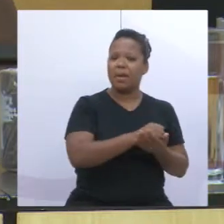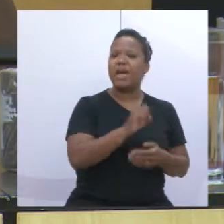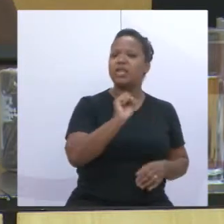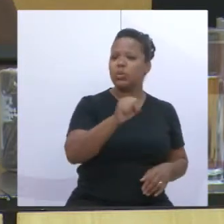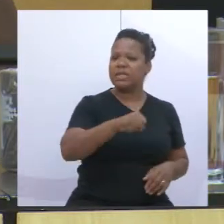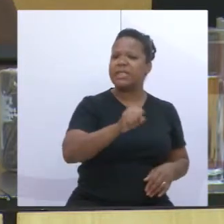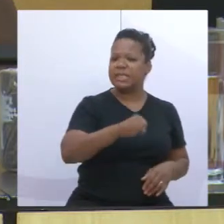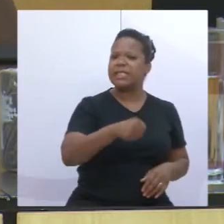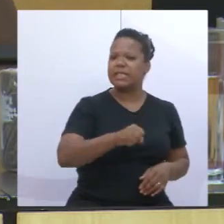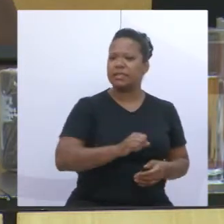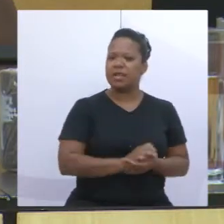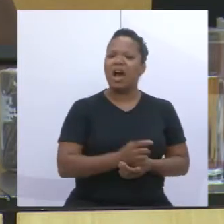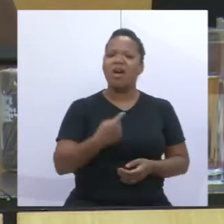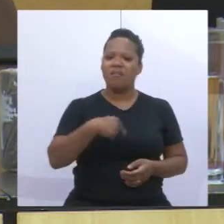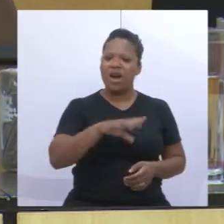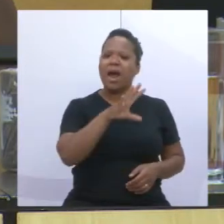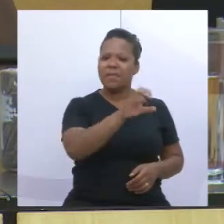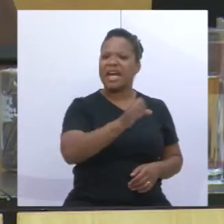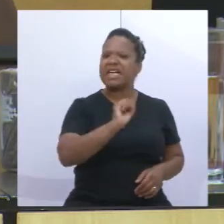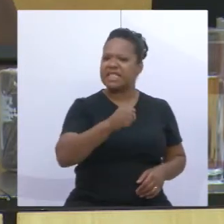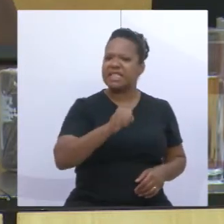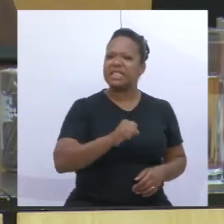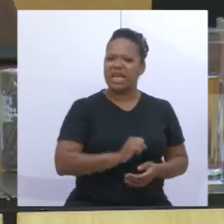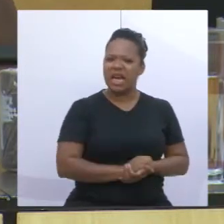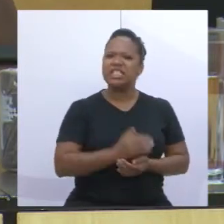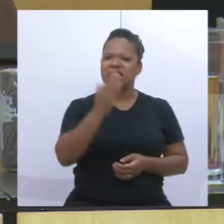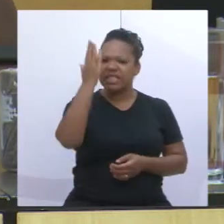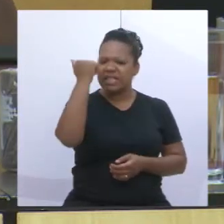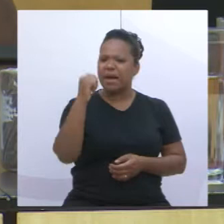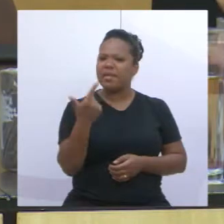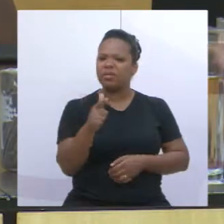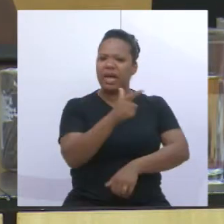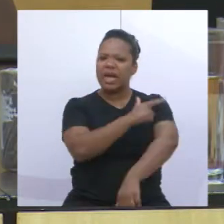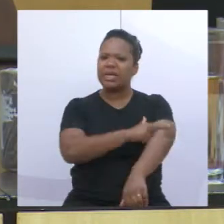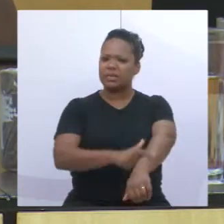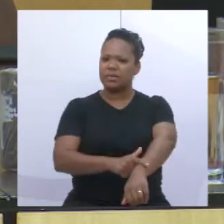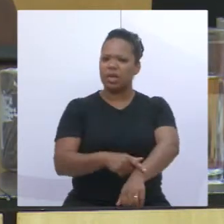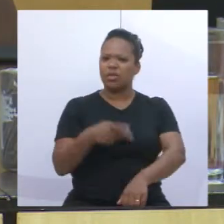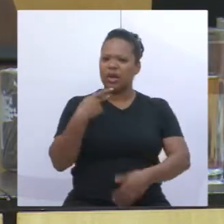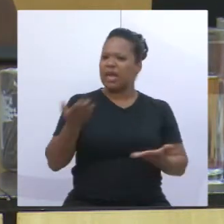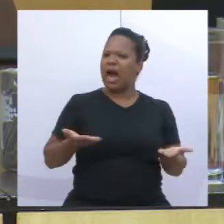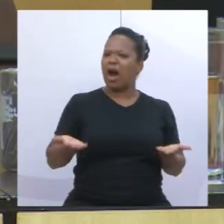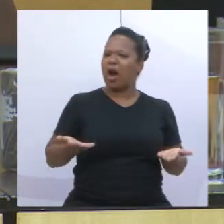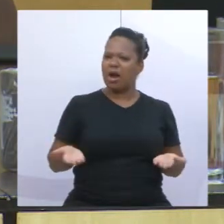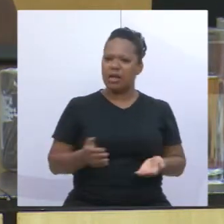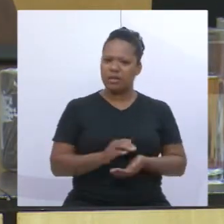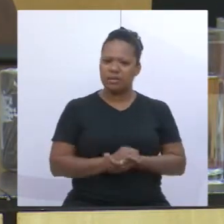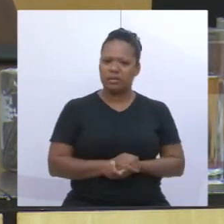sim. Vai pegar sim. A gente vê a falta de respeito entre as pessoas. Eu estou falando disso aqui agora.